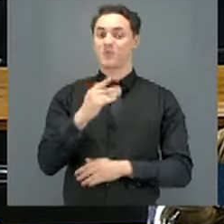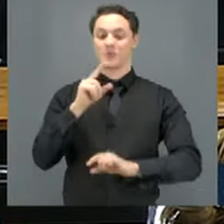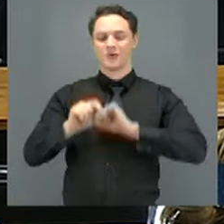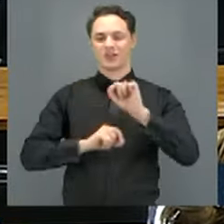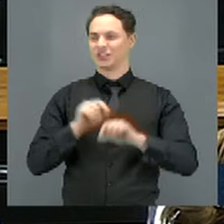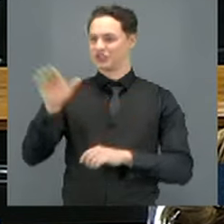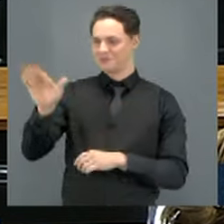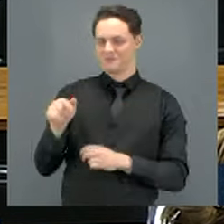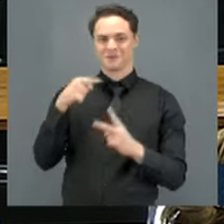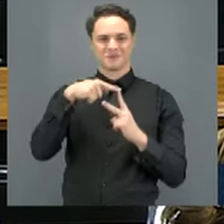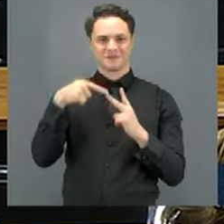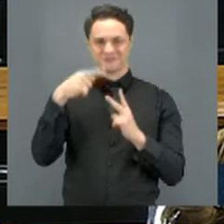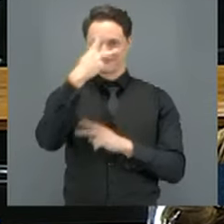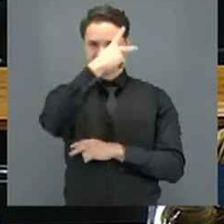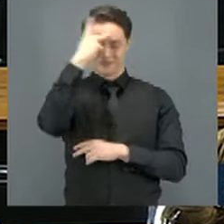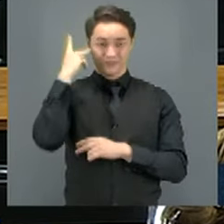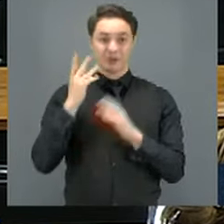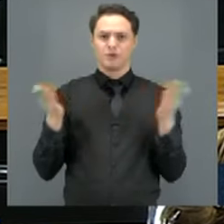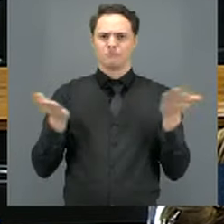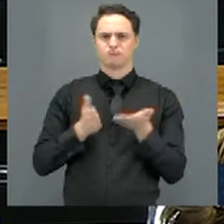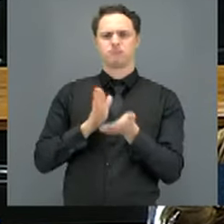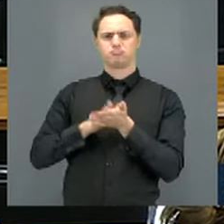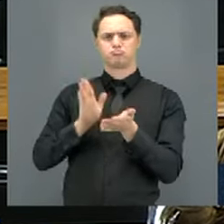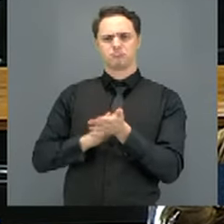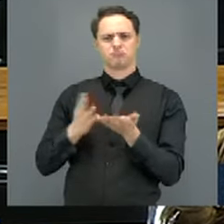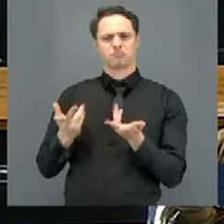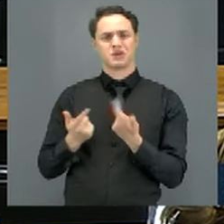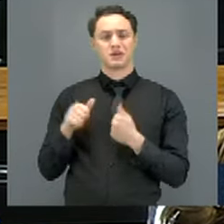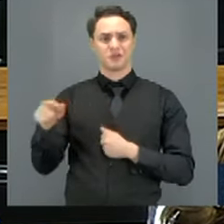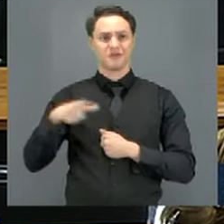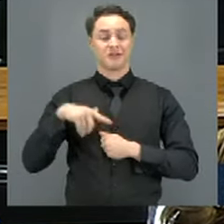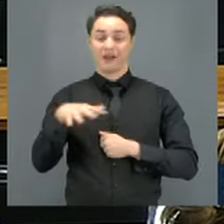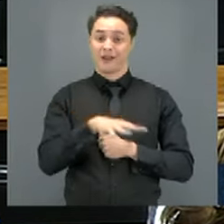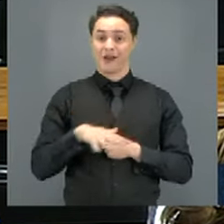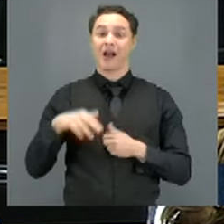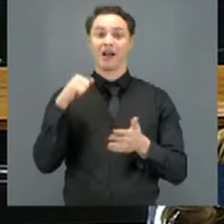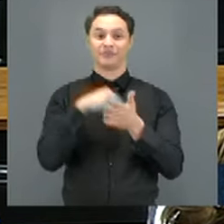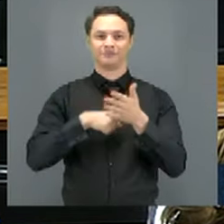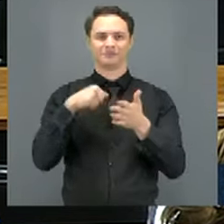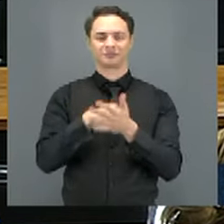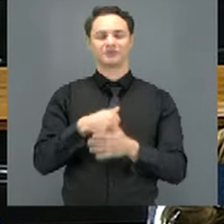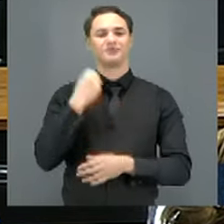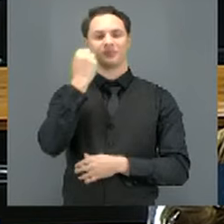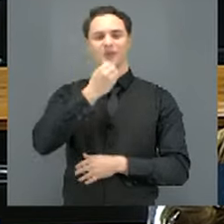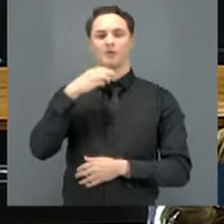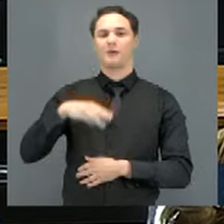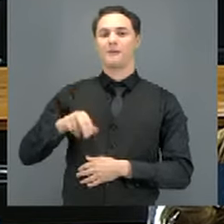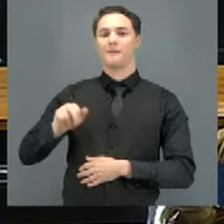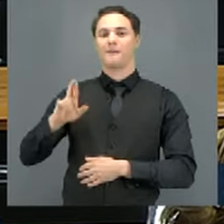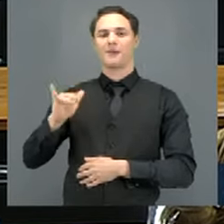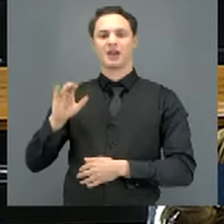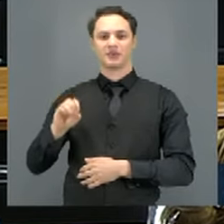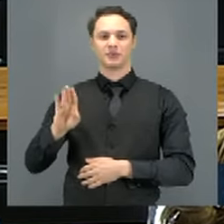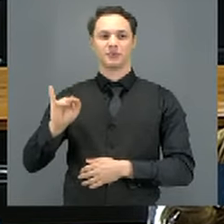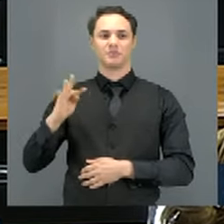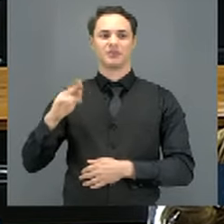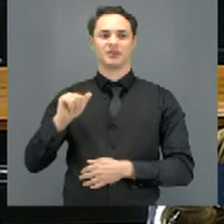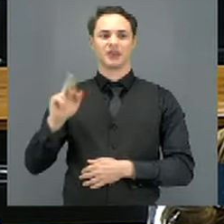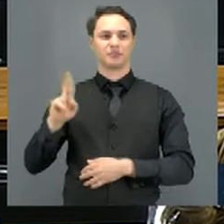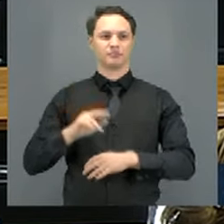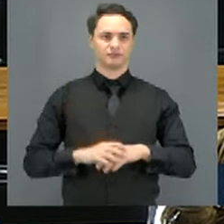dois aqui. Eles são brilhantes no campo de batalha deles. Senador Márcio. Não,